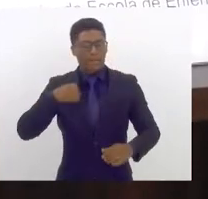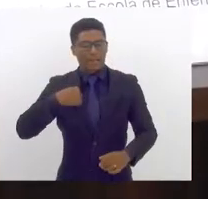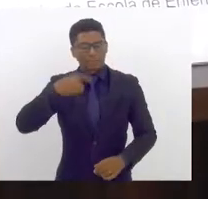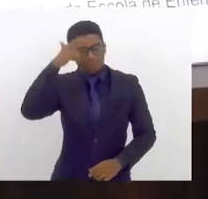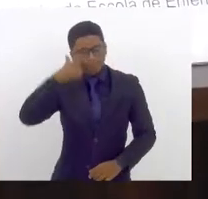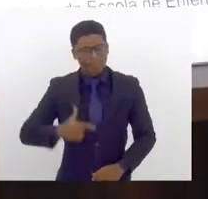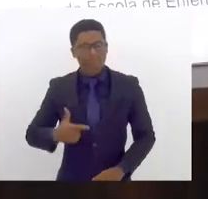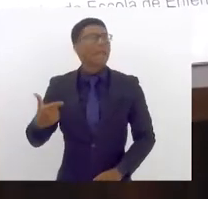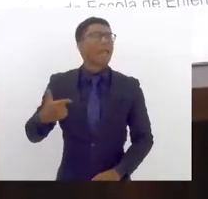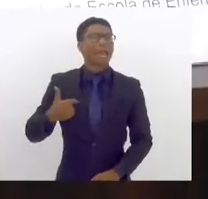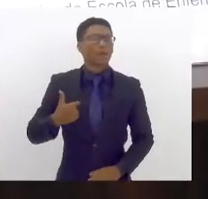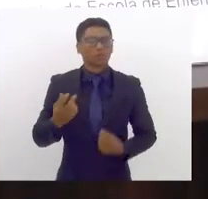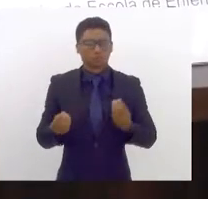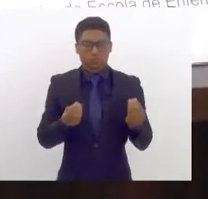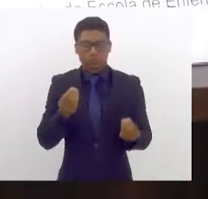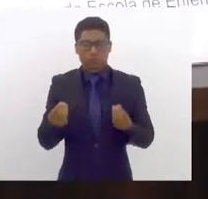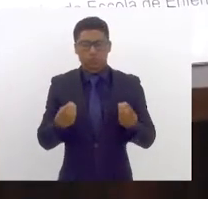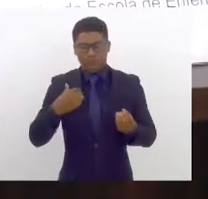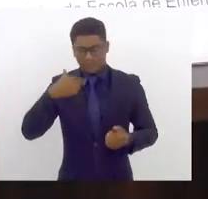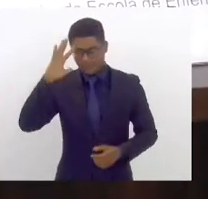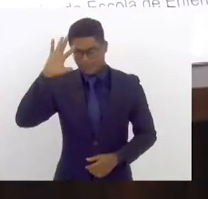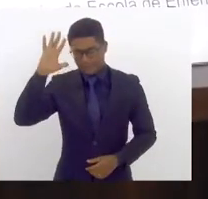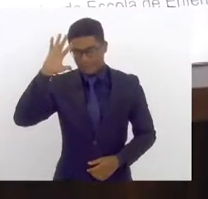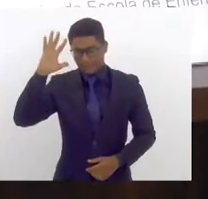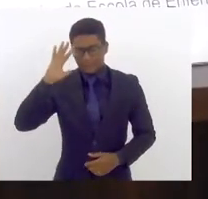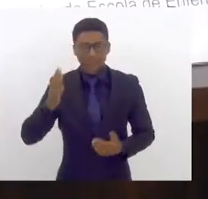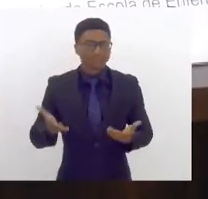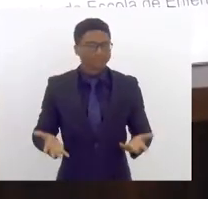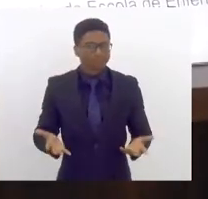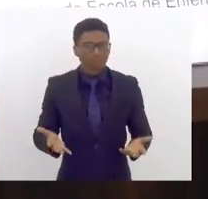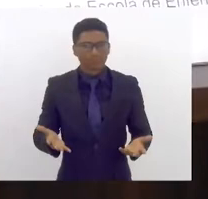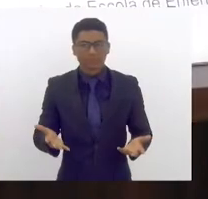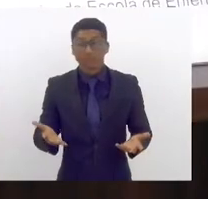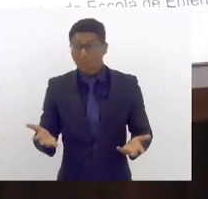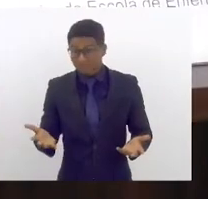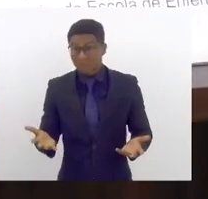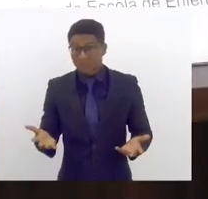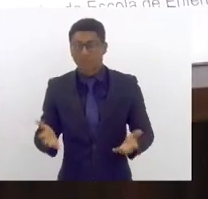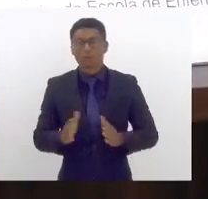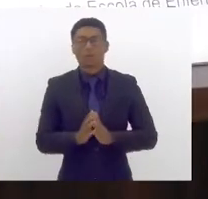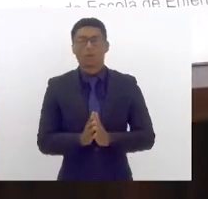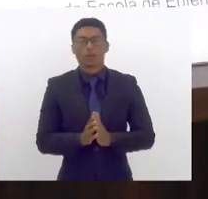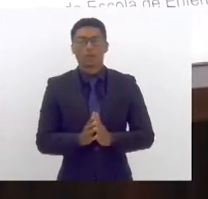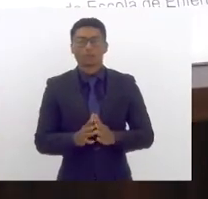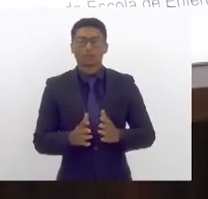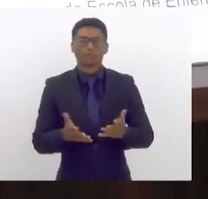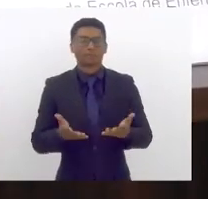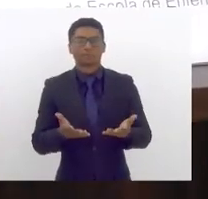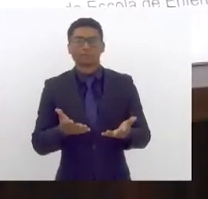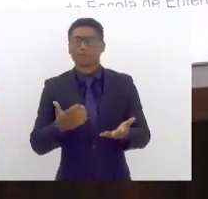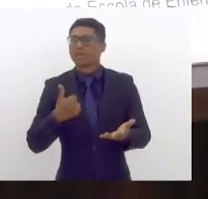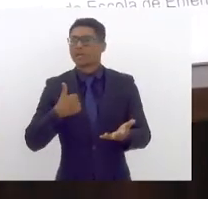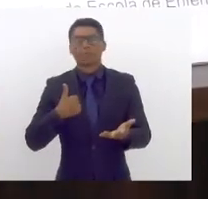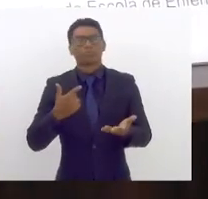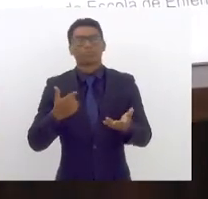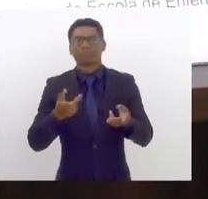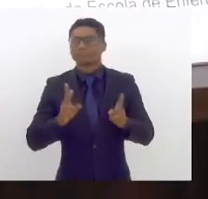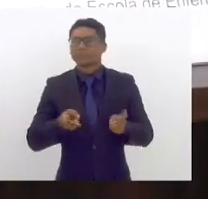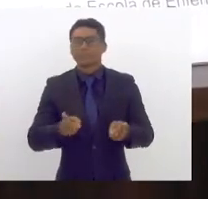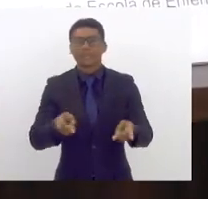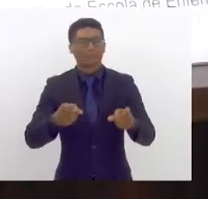eu fiquei pensando nessa situação e aí o chão se abre uma pessoa que quer dizer que eu sempre fui muito